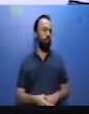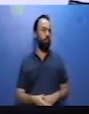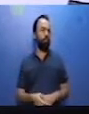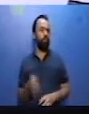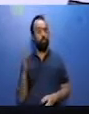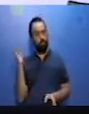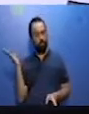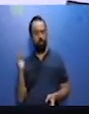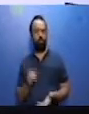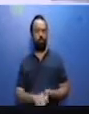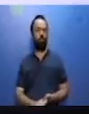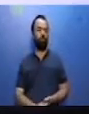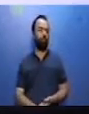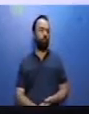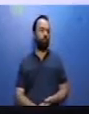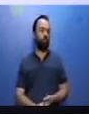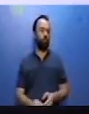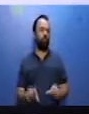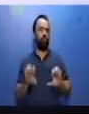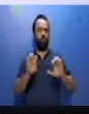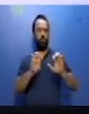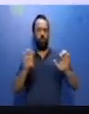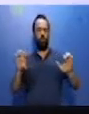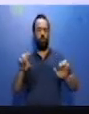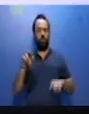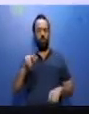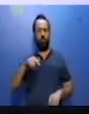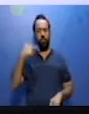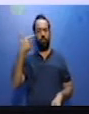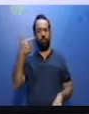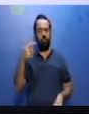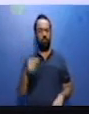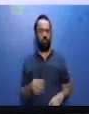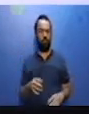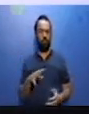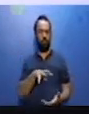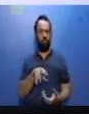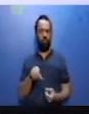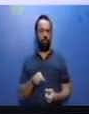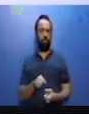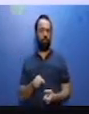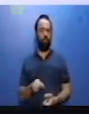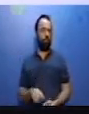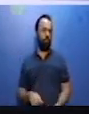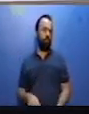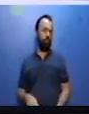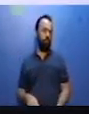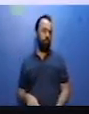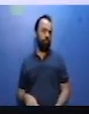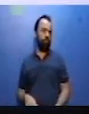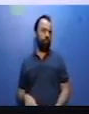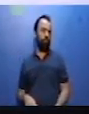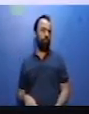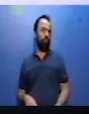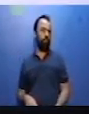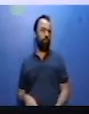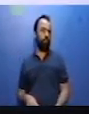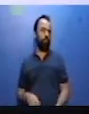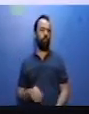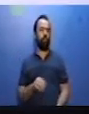bom então aqui a equação segundo grau completa tá certo um